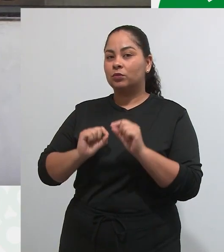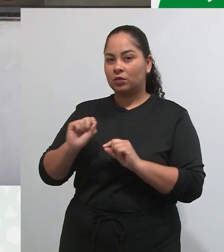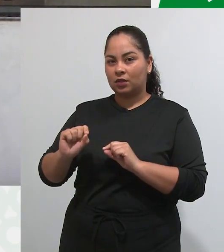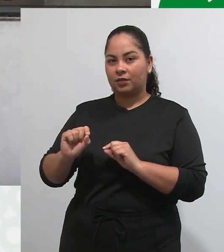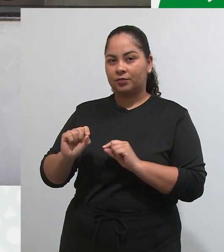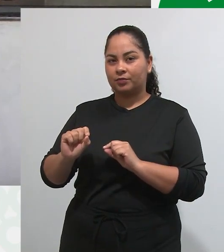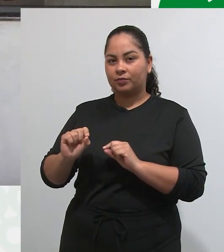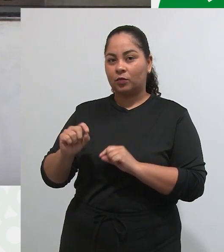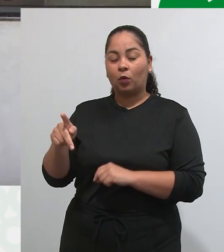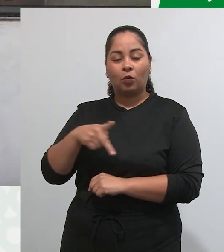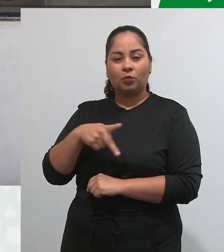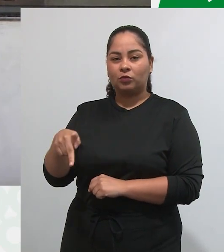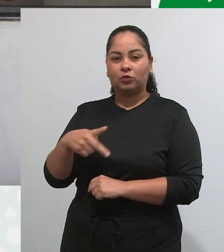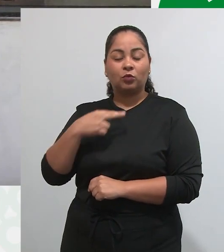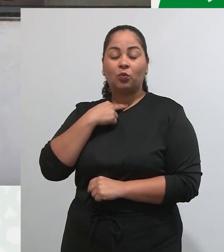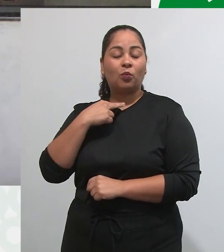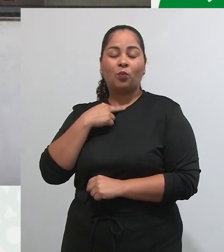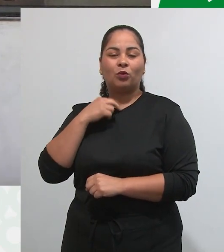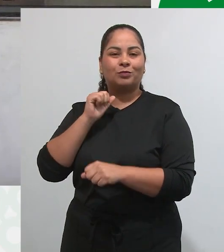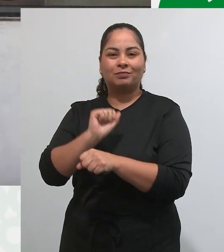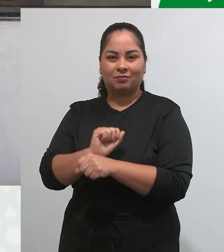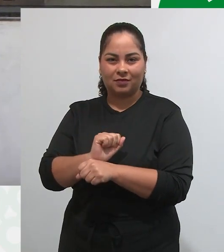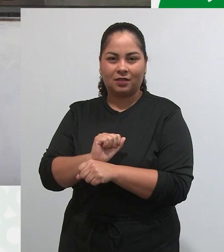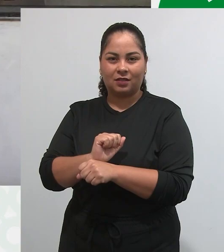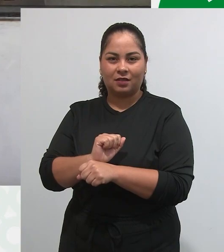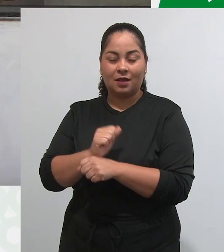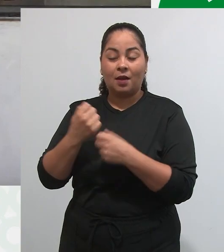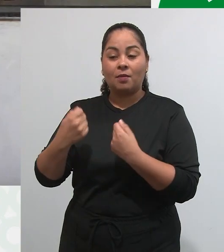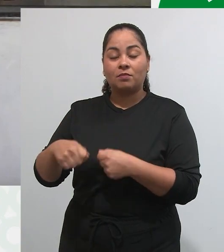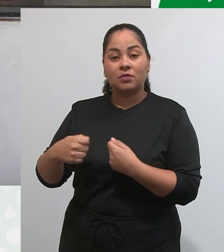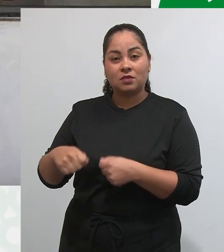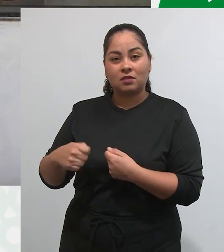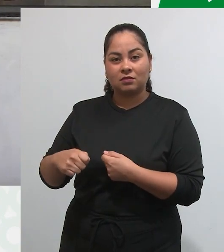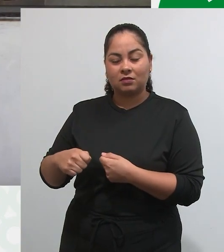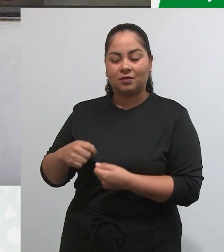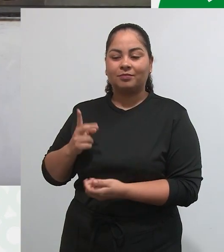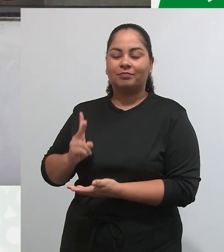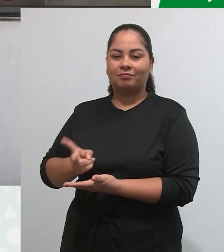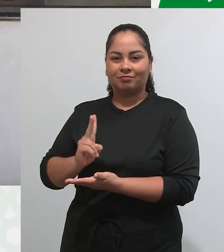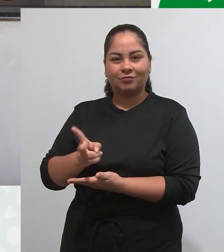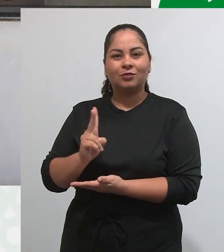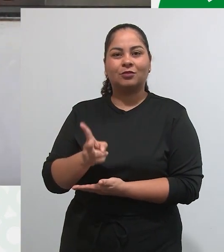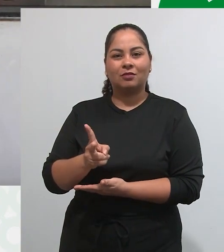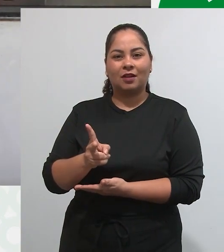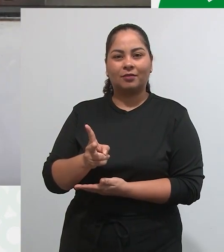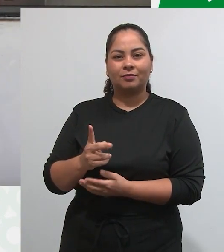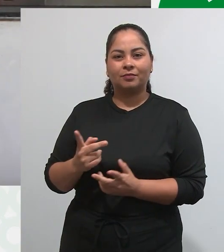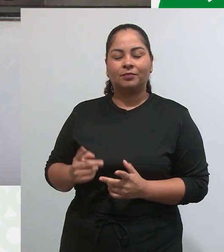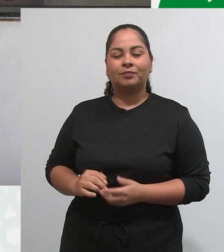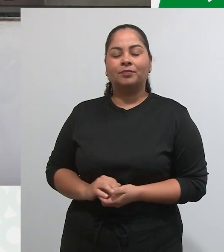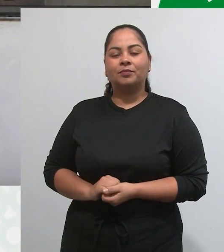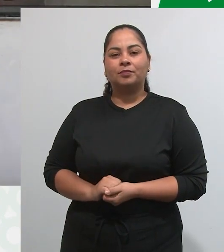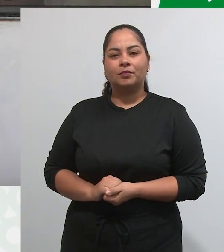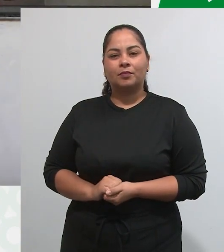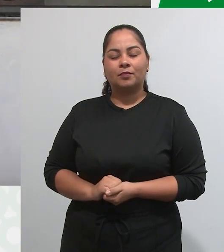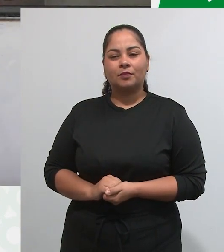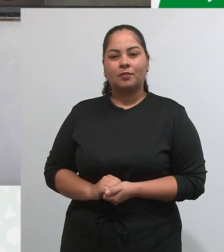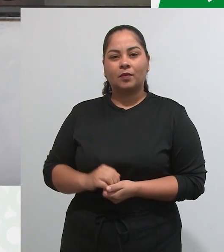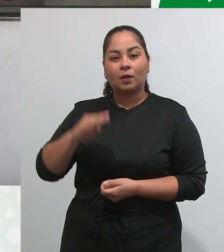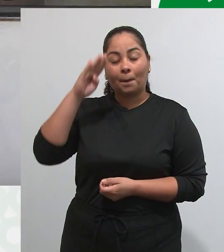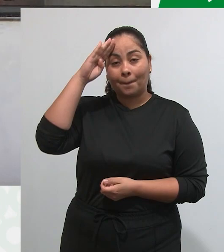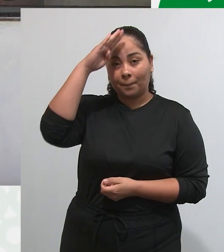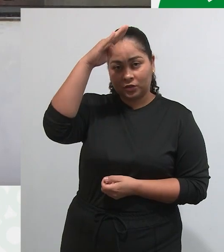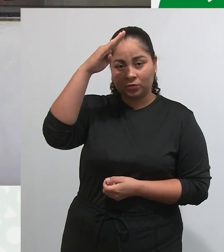o professor, o educador, eu costumo falar, nós não paramos, porque principalmente da língua brasileira